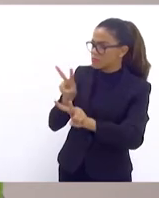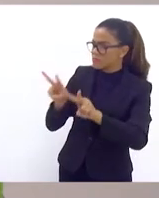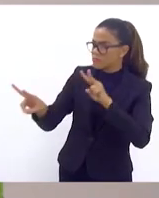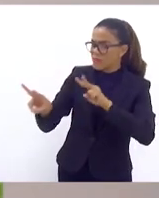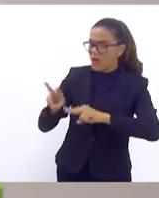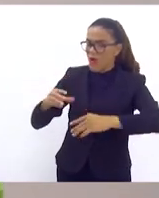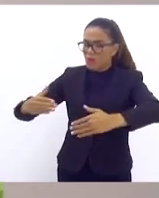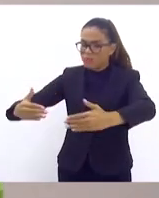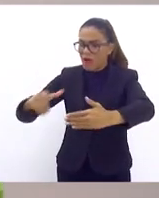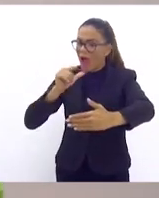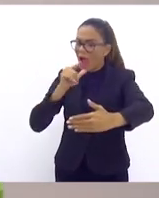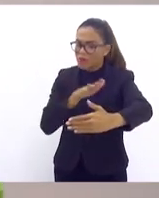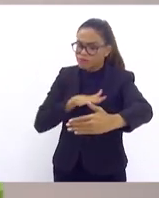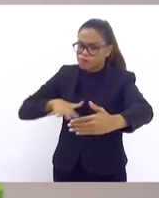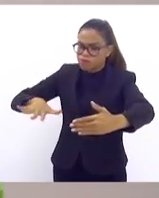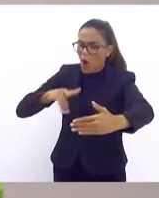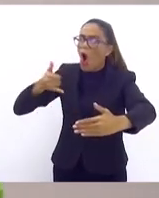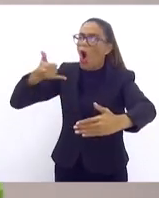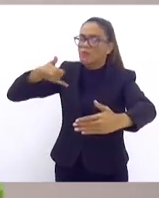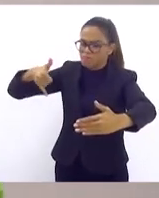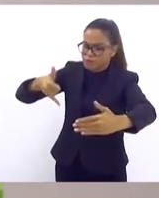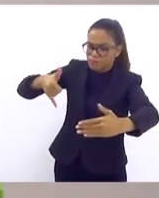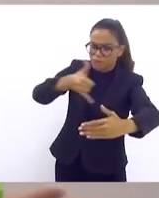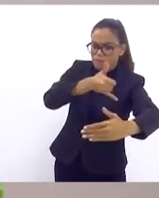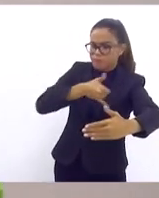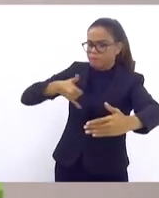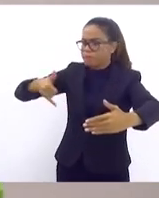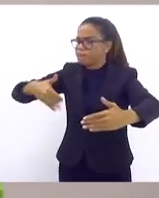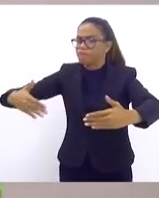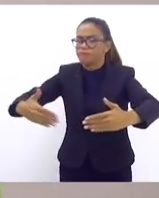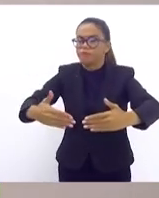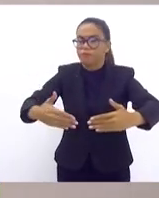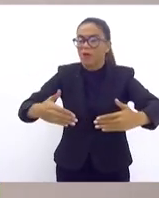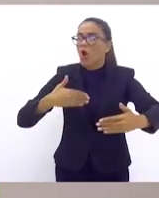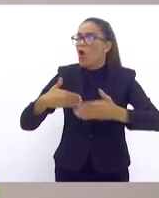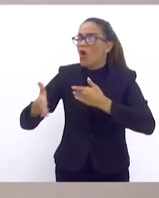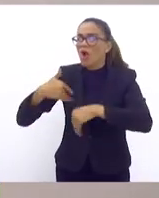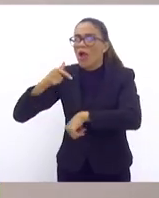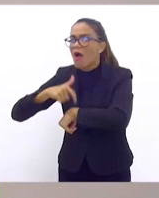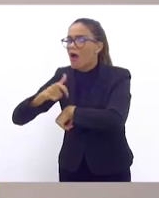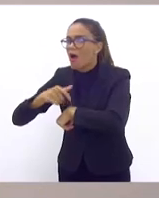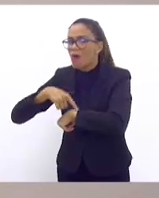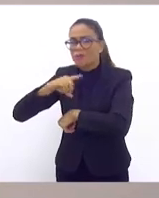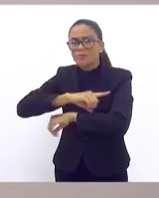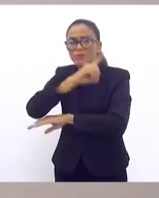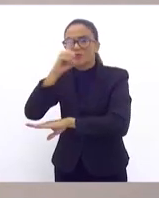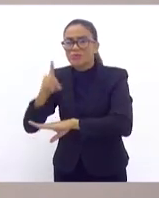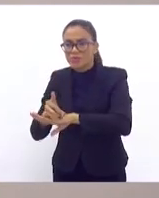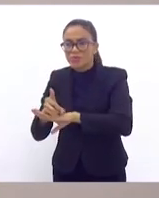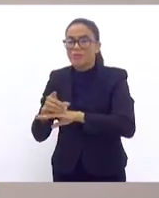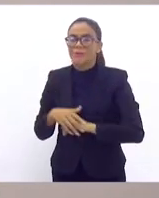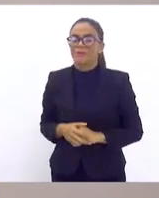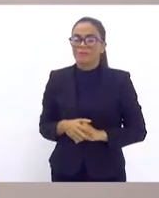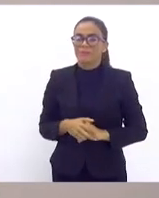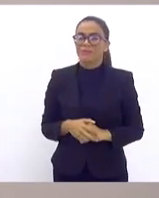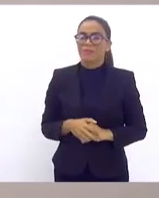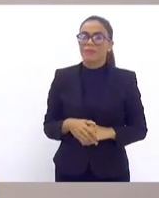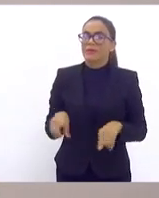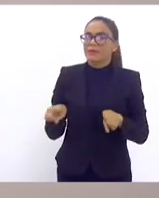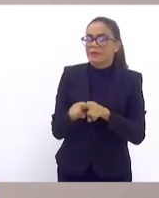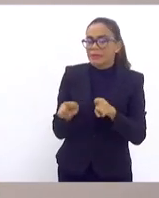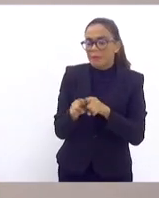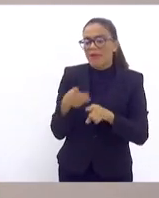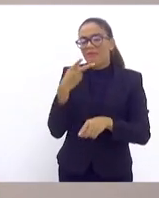Baía de Guanabara, vistos ali do vão central, a qualquer momento do dia. E quando a gente coloca